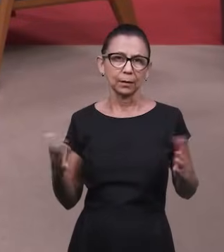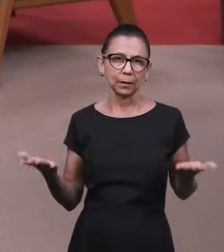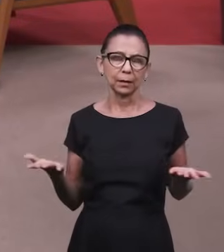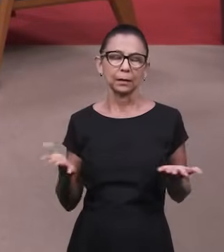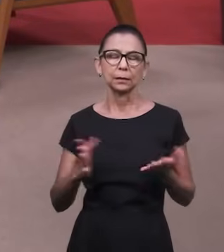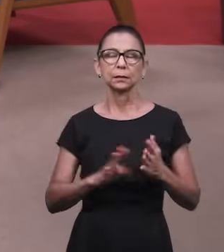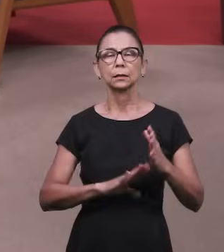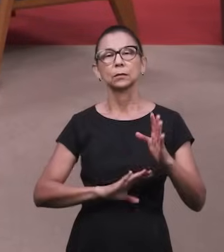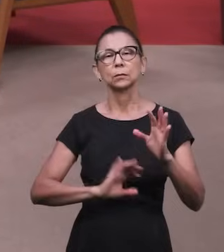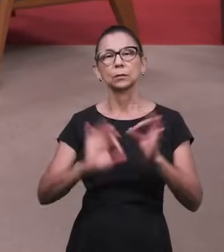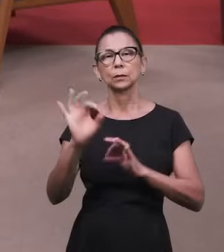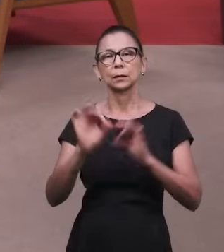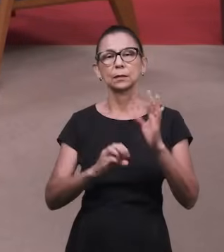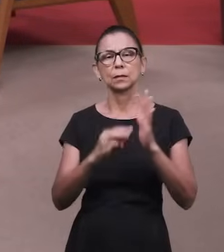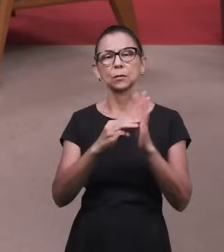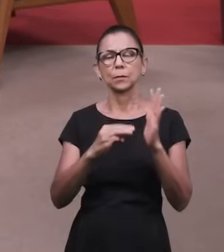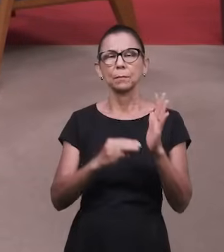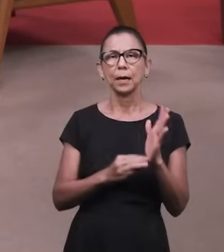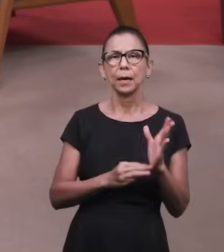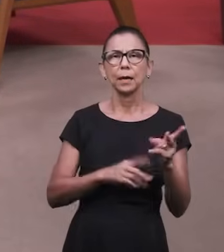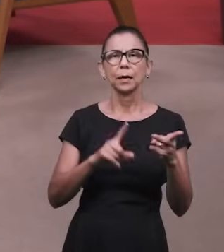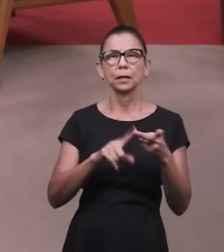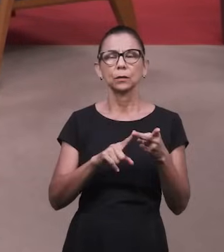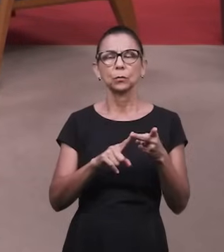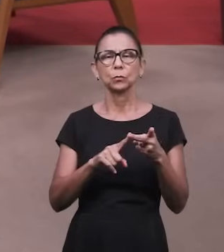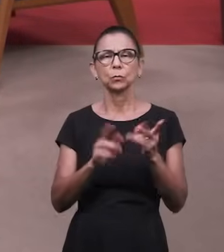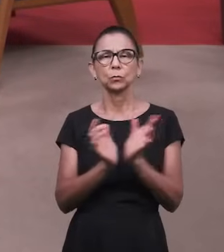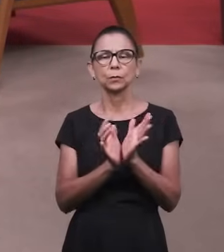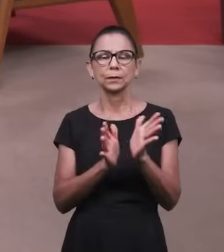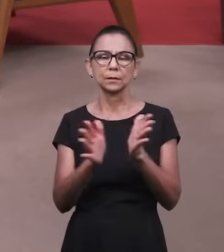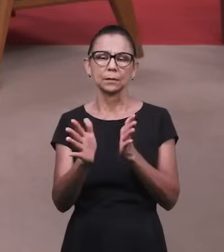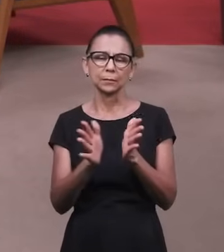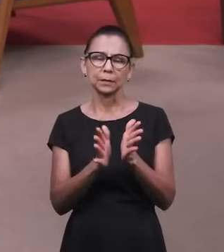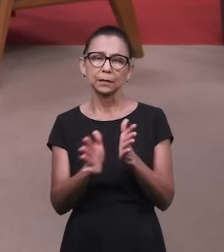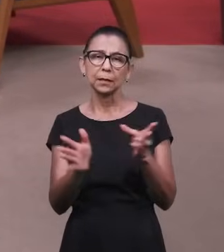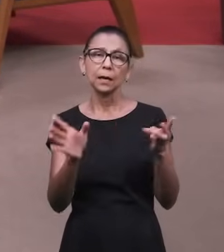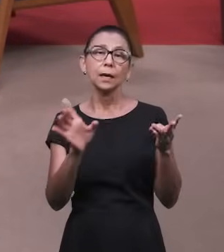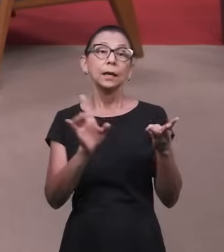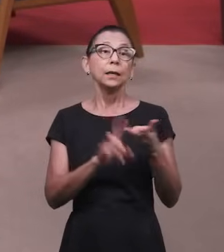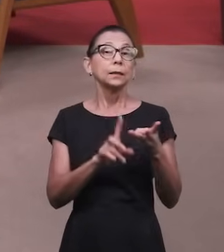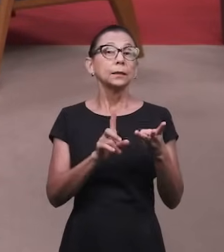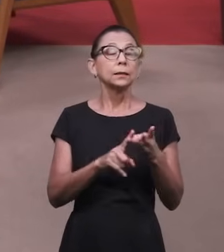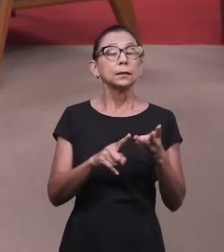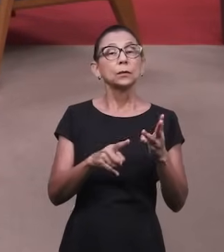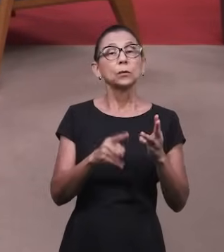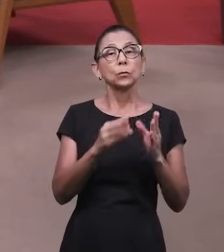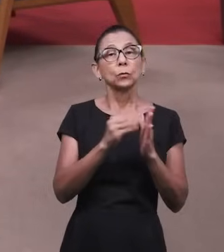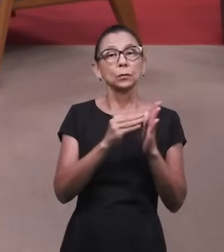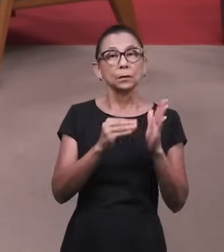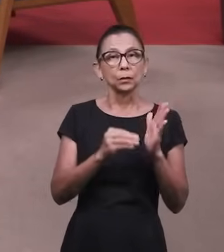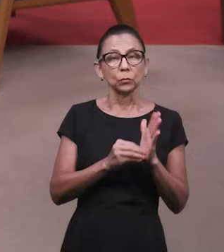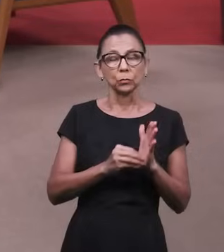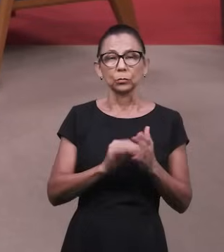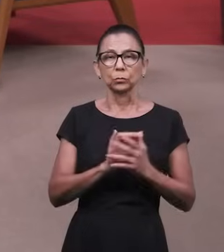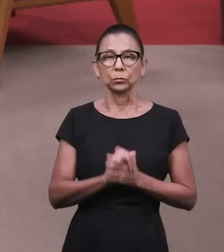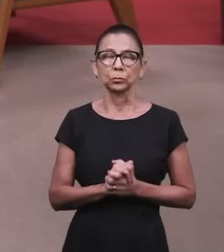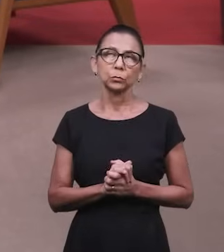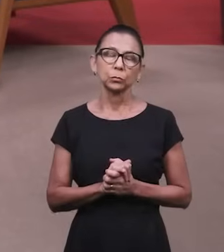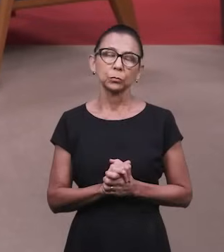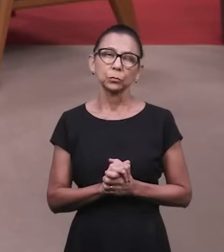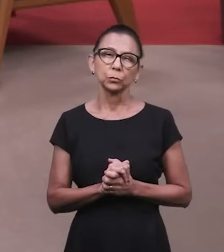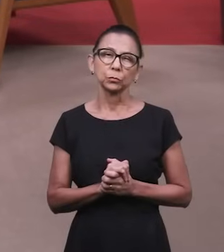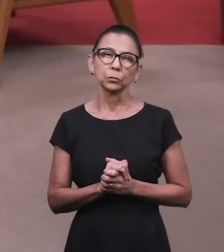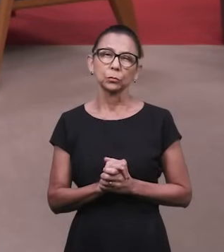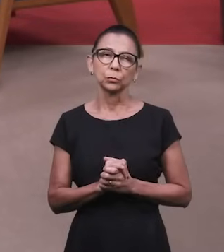já está estruturando essa nova fase, o grupo de Acessibilidade também, e os conteúdos de Perfeito Louvor e